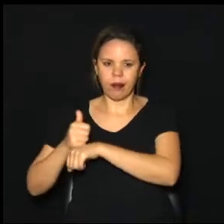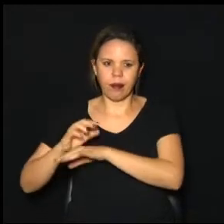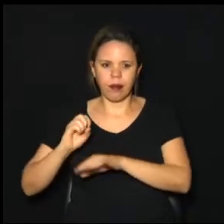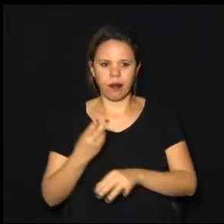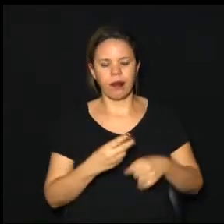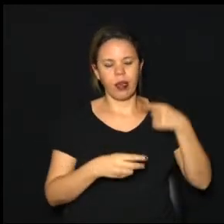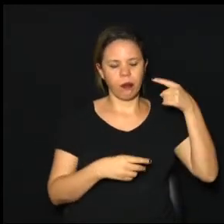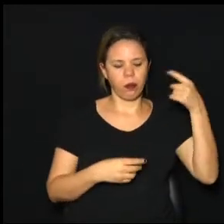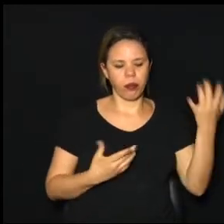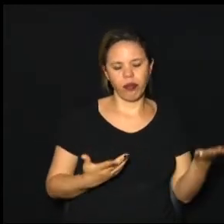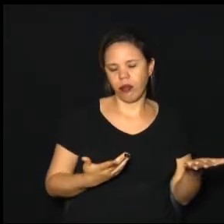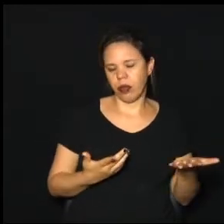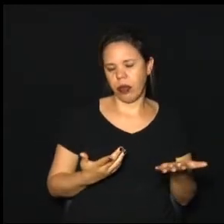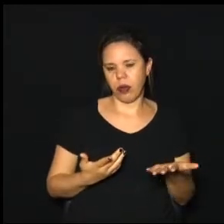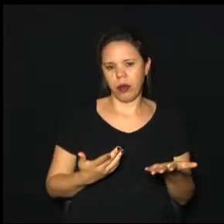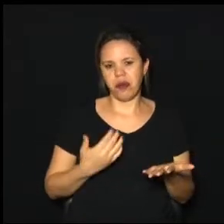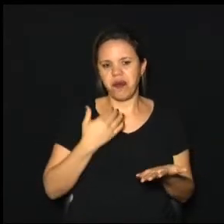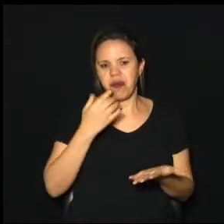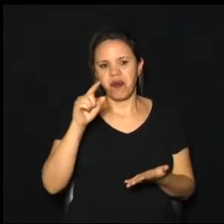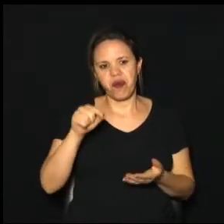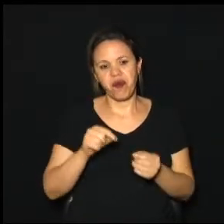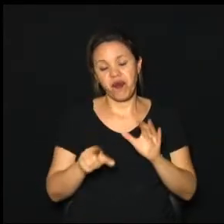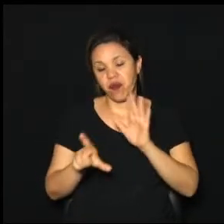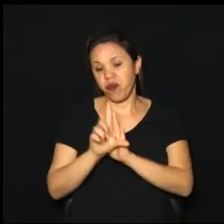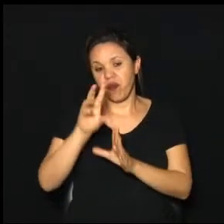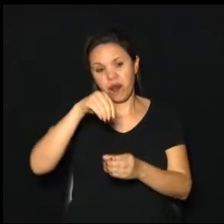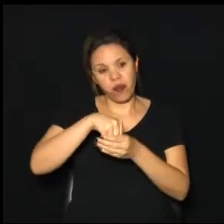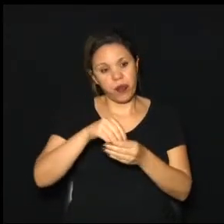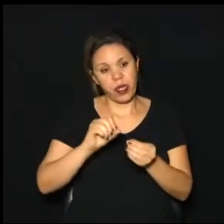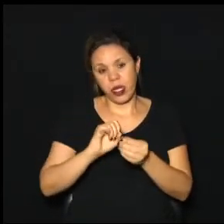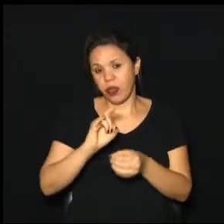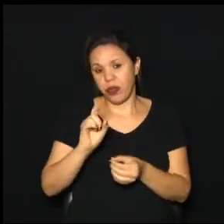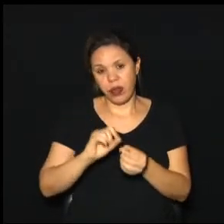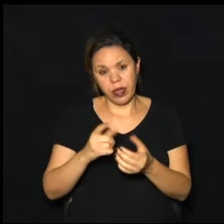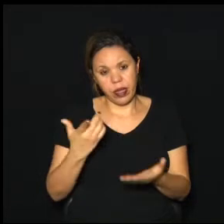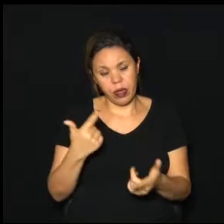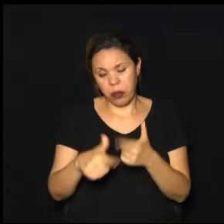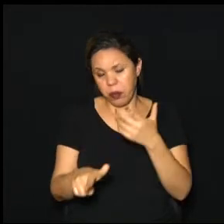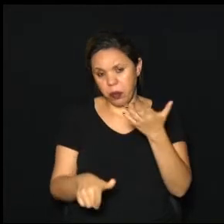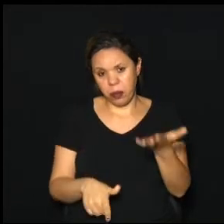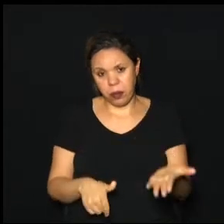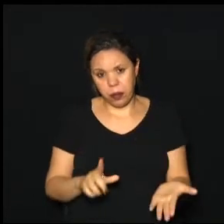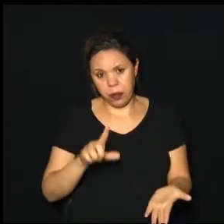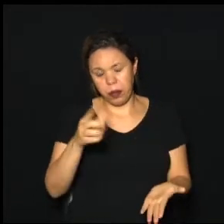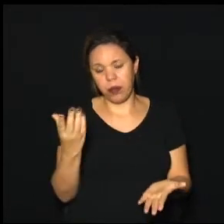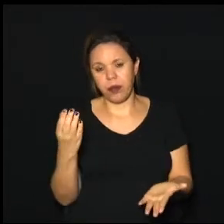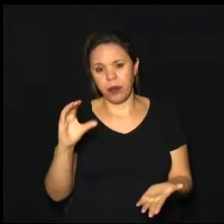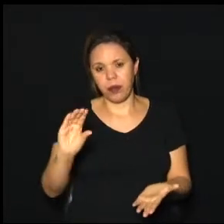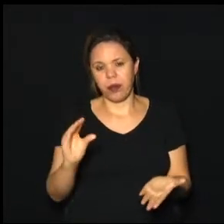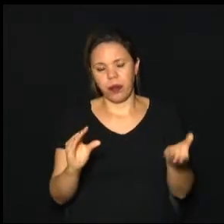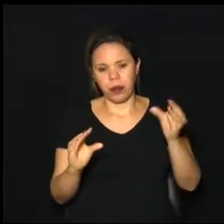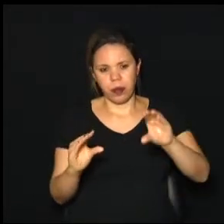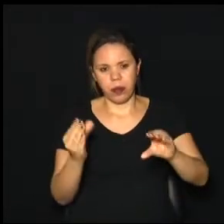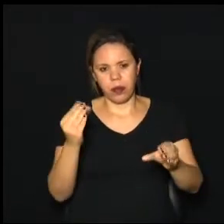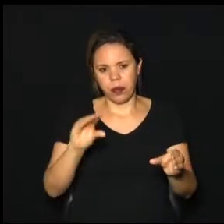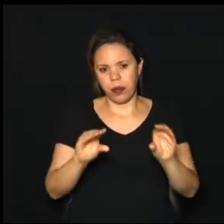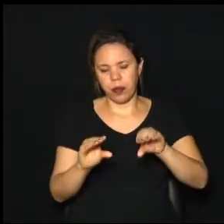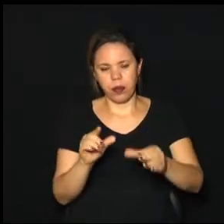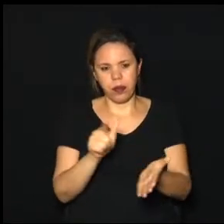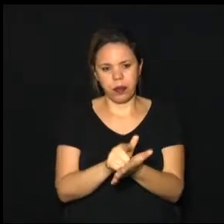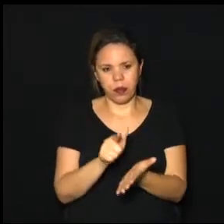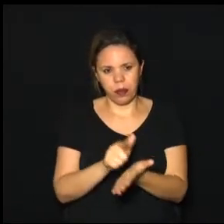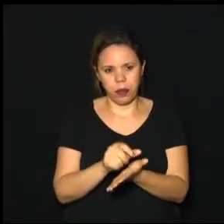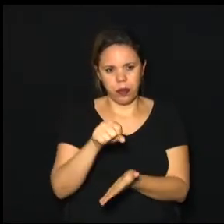fugir. Não tem como fugir porque está na lei e se não fizer vai dar problema. Então você vai ter que colocar nos seus materiais, impressos ou